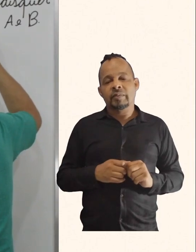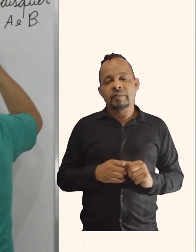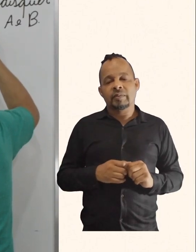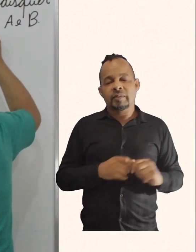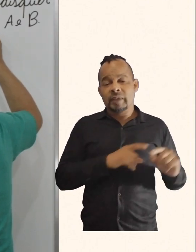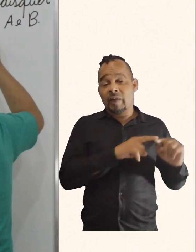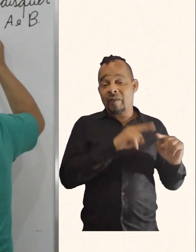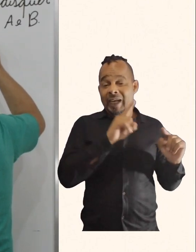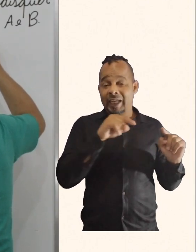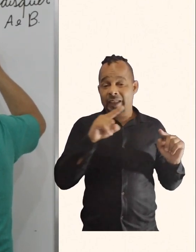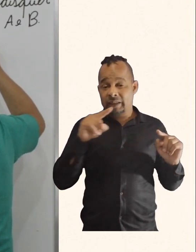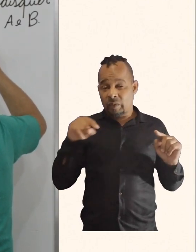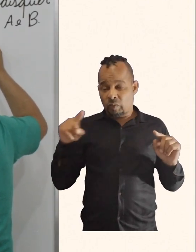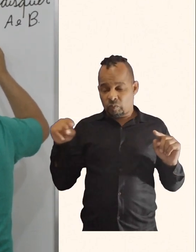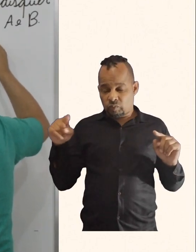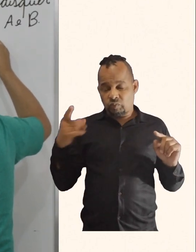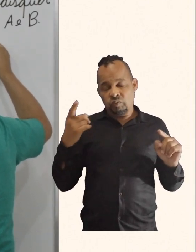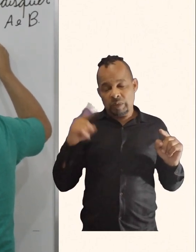se